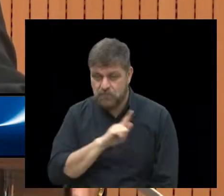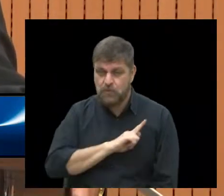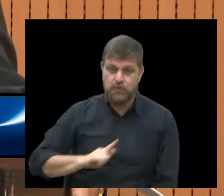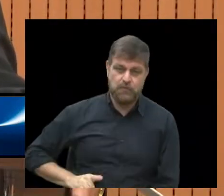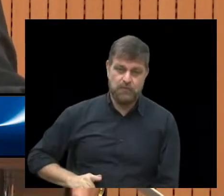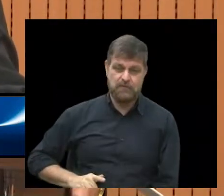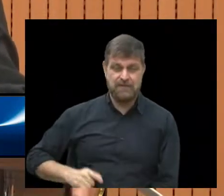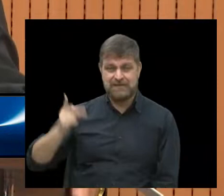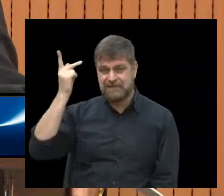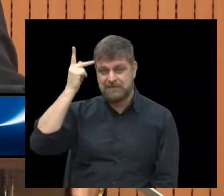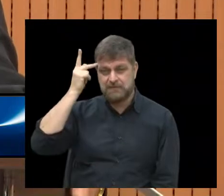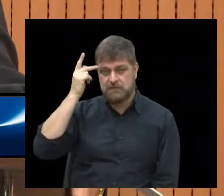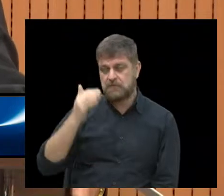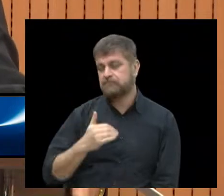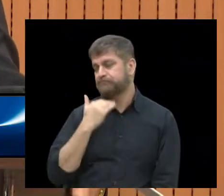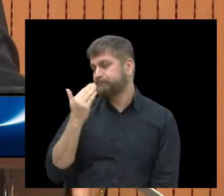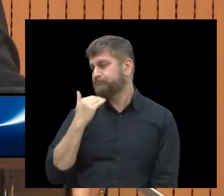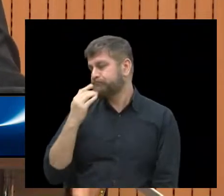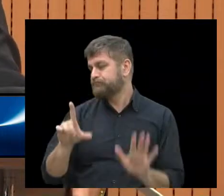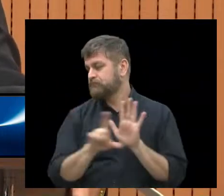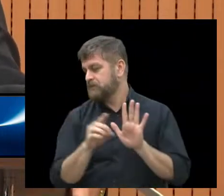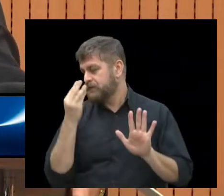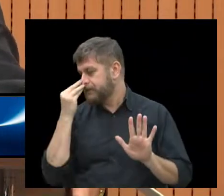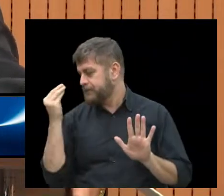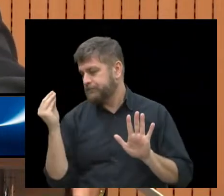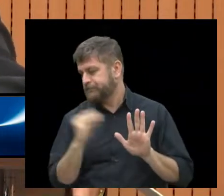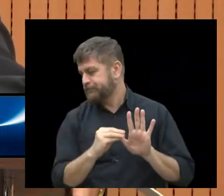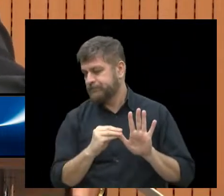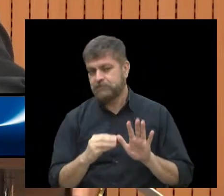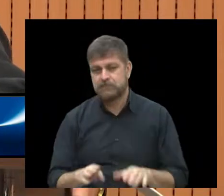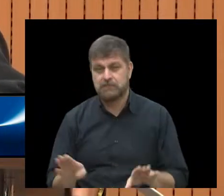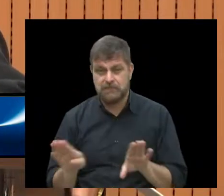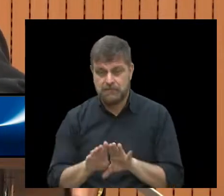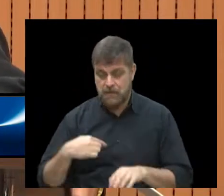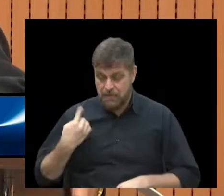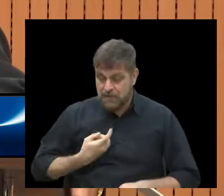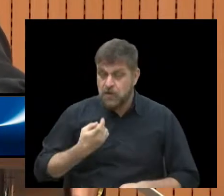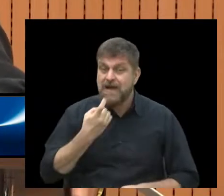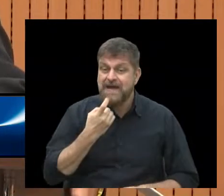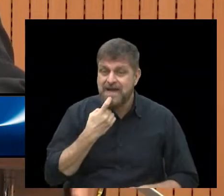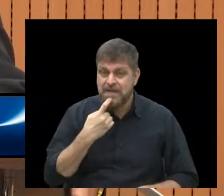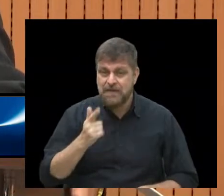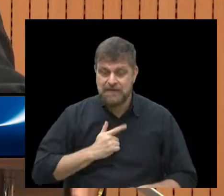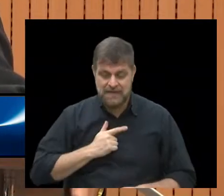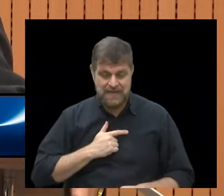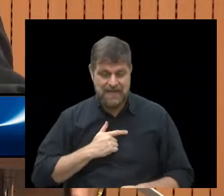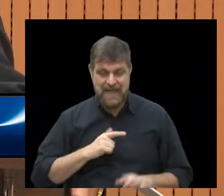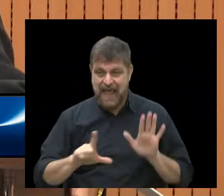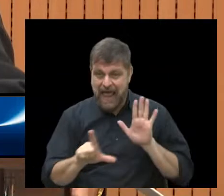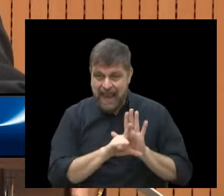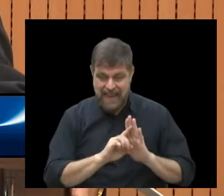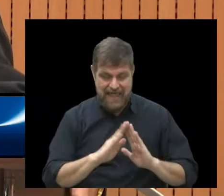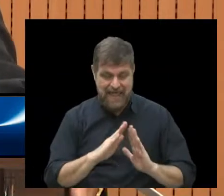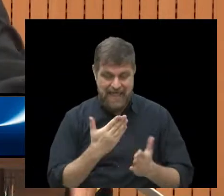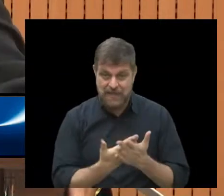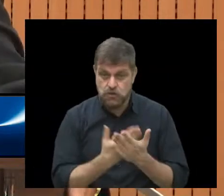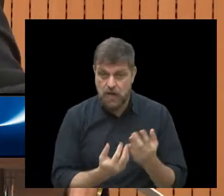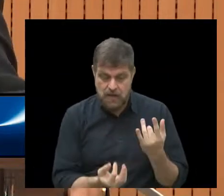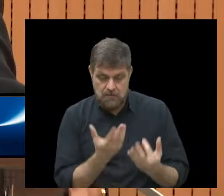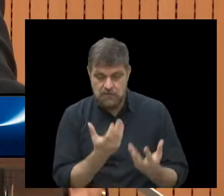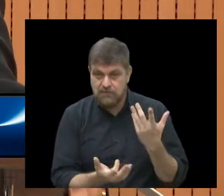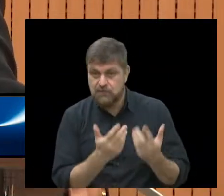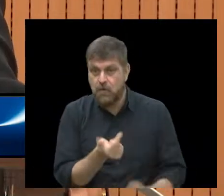não vem cumprindo essa legislação por completo, mas aqui em Campinas nós não temos nenhuma legislação para tratar do